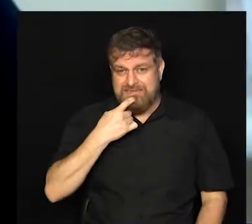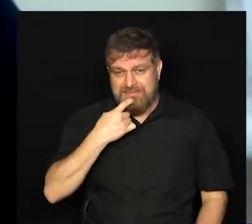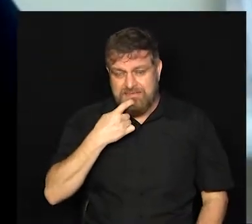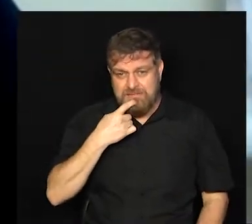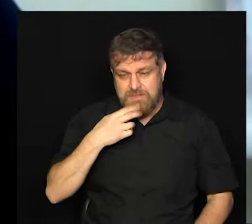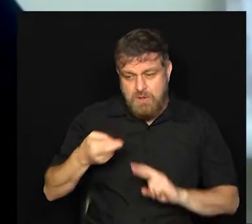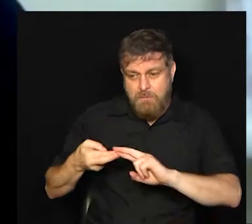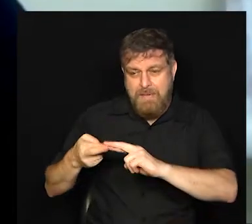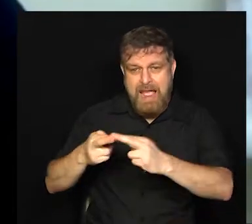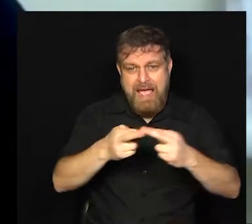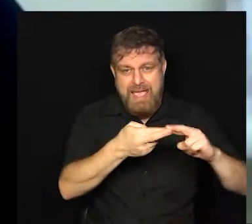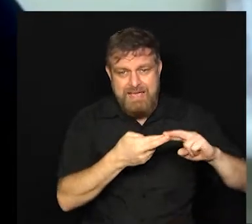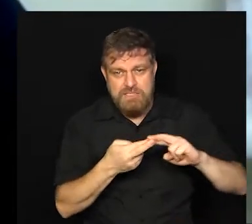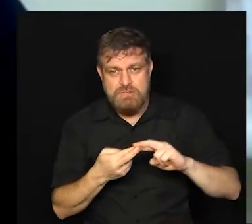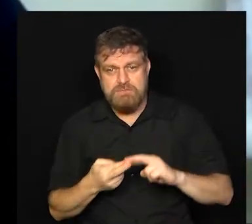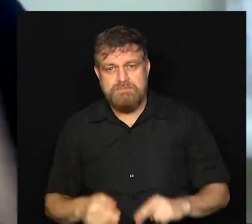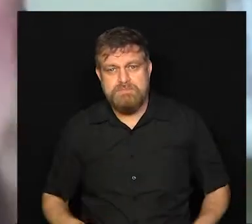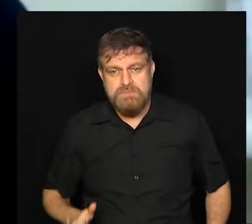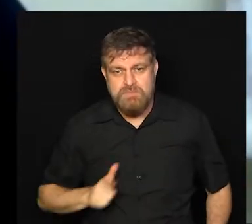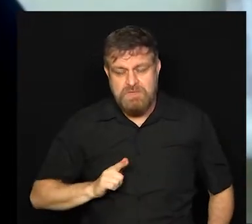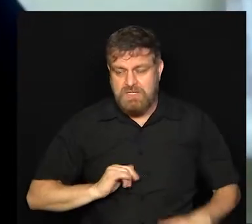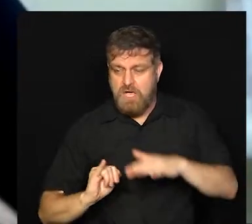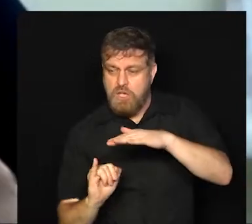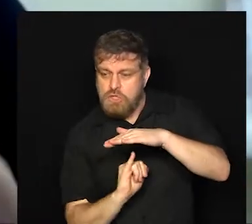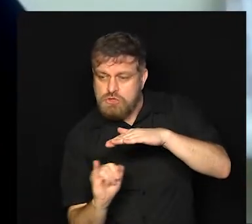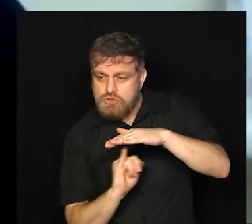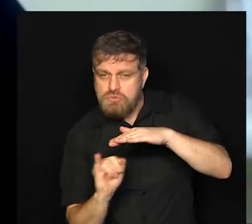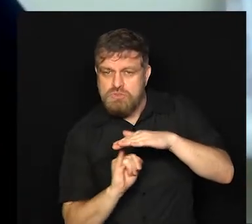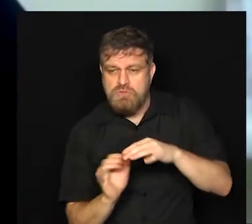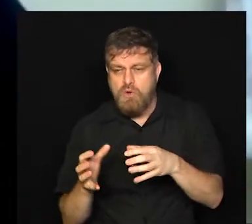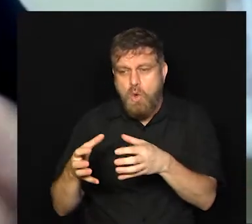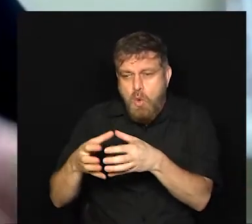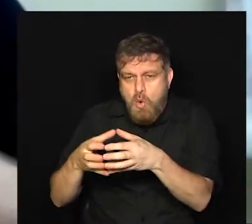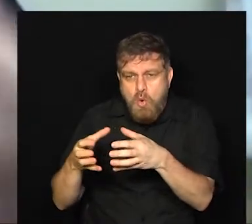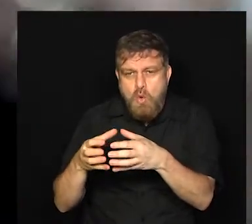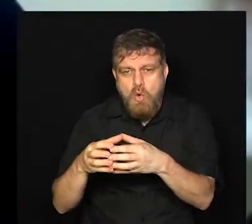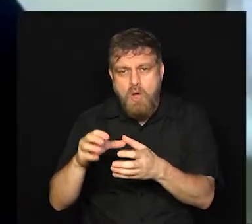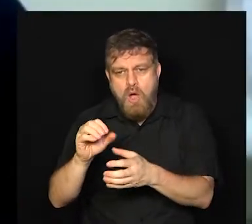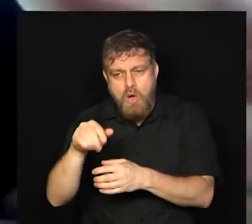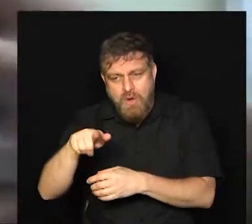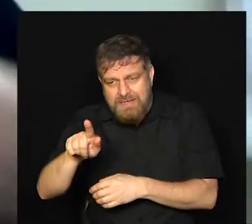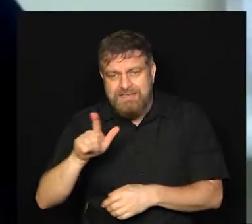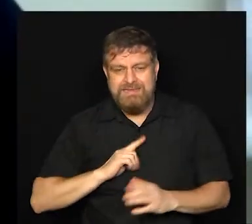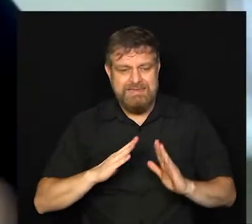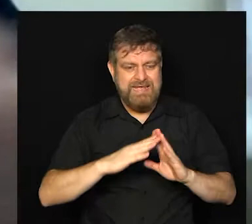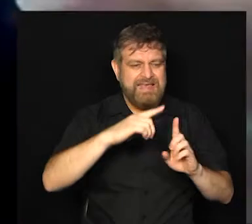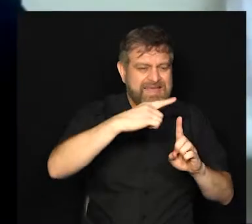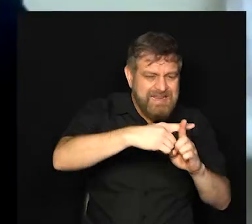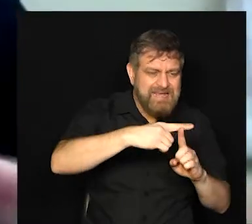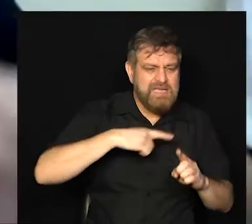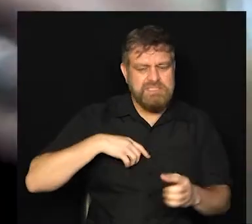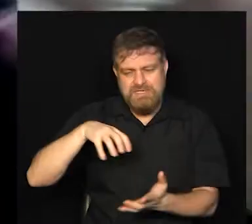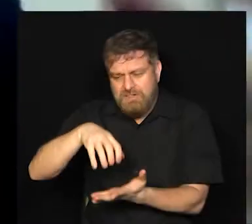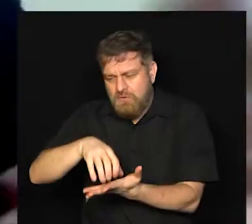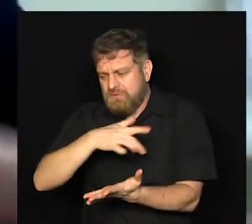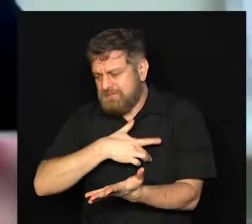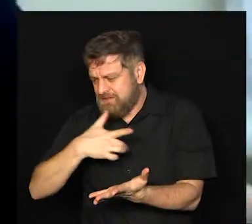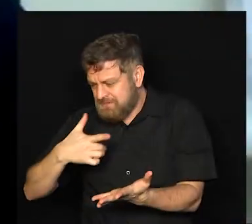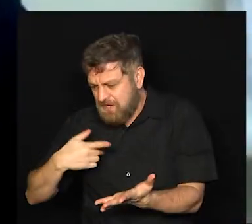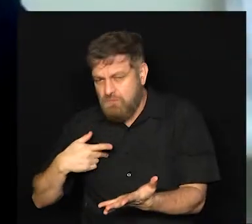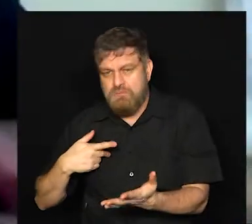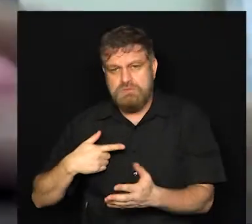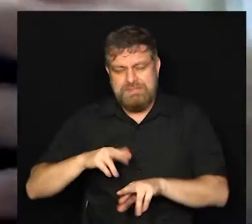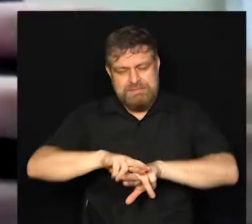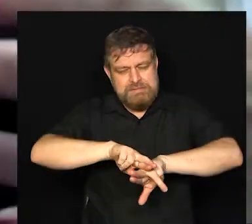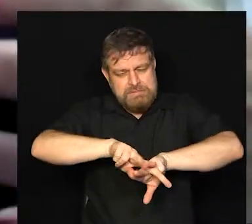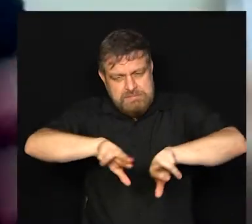rede de entidades e organizações, instituições como a igreja, o centro de saúde, as escolas e as organizações